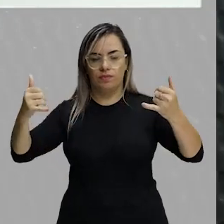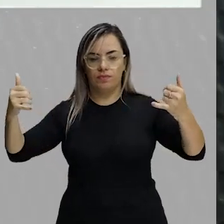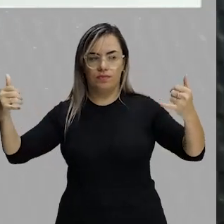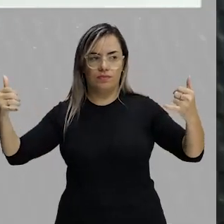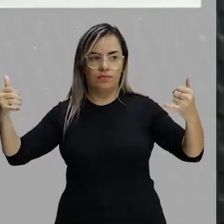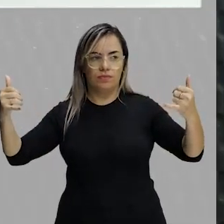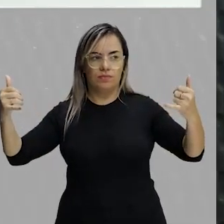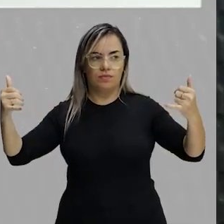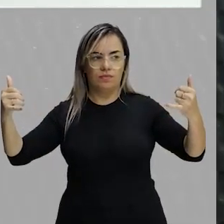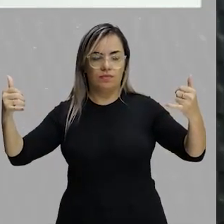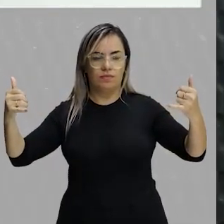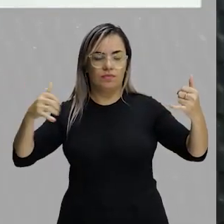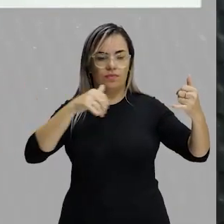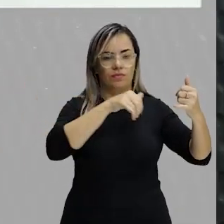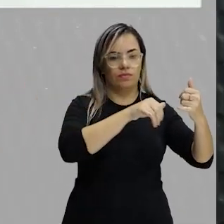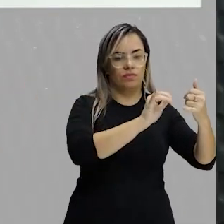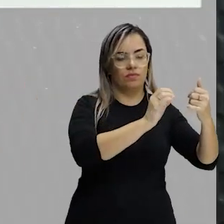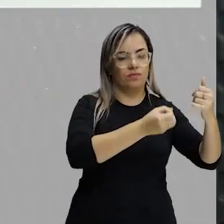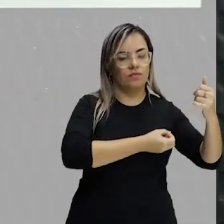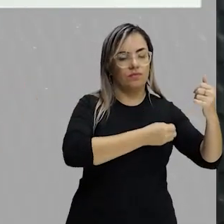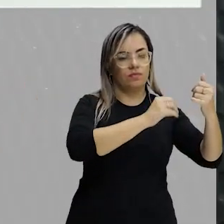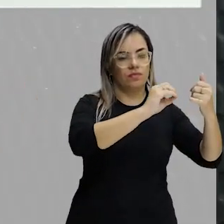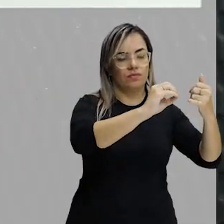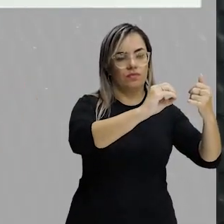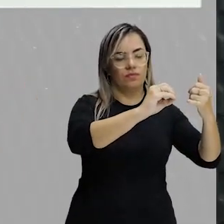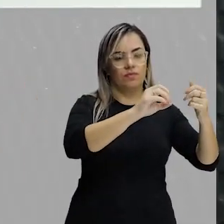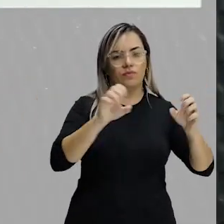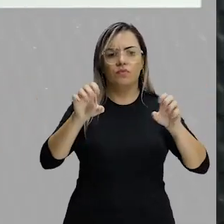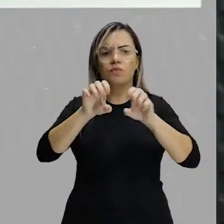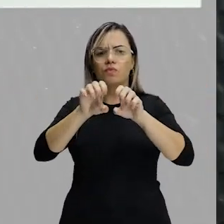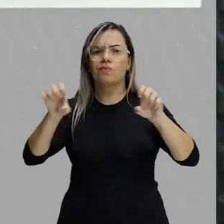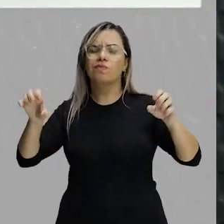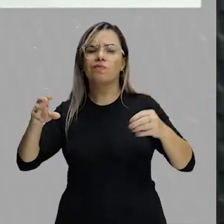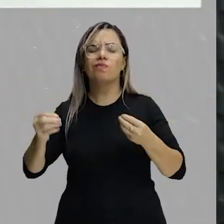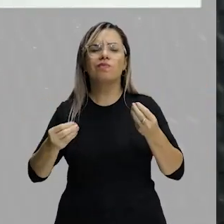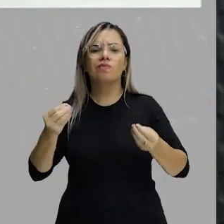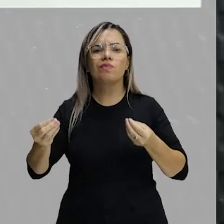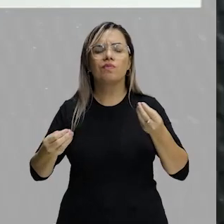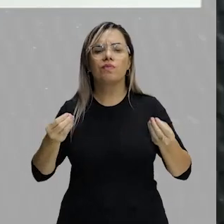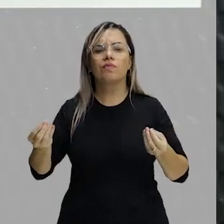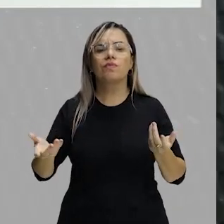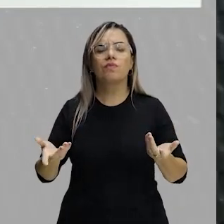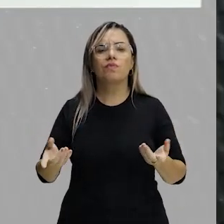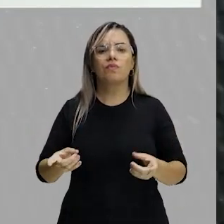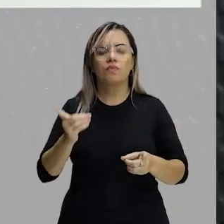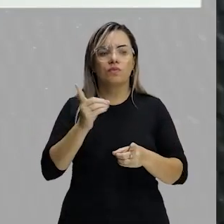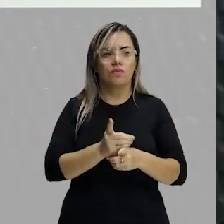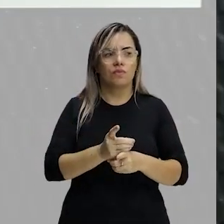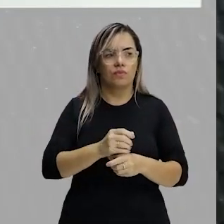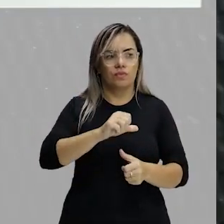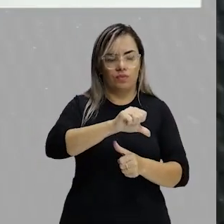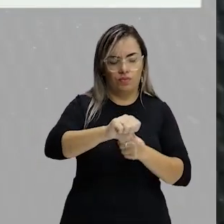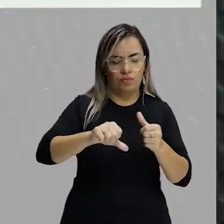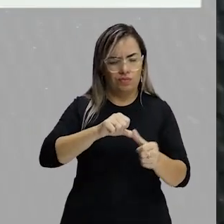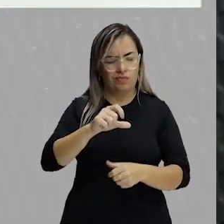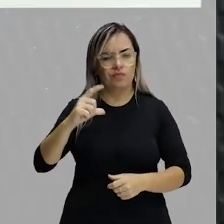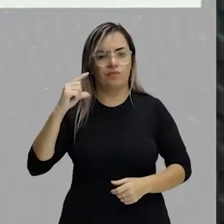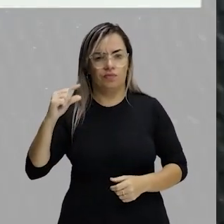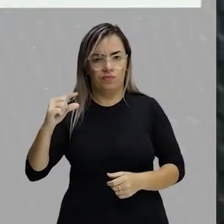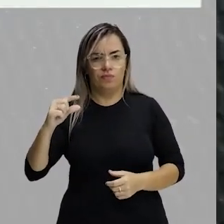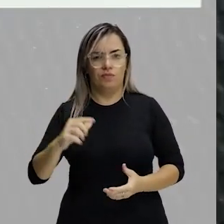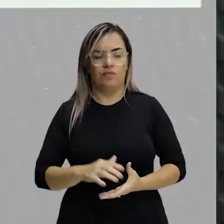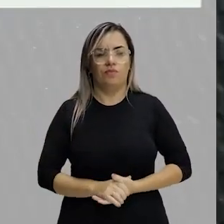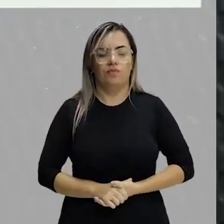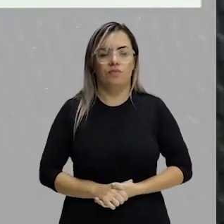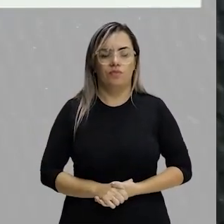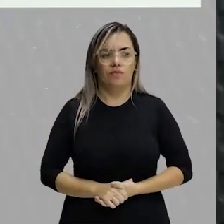eixo y, como é que fica aí a equação da minha hipérbole? Vai haver uma mudança, né? Muda um pouquinho.